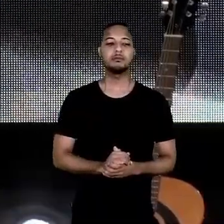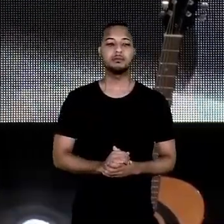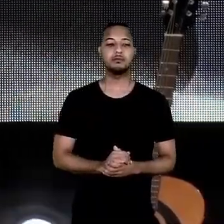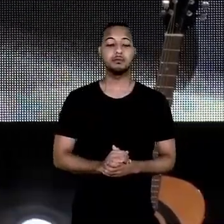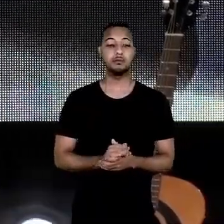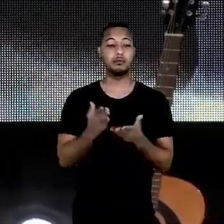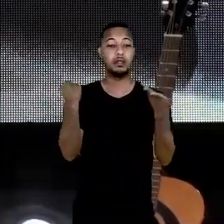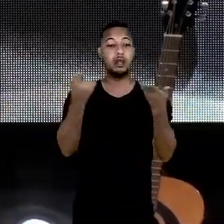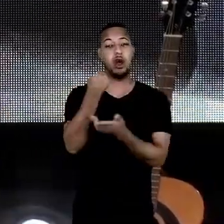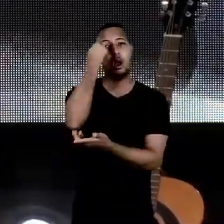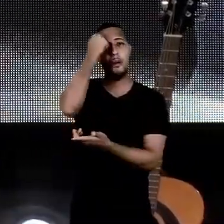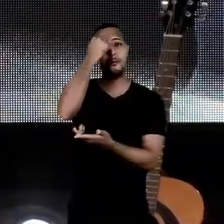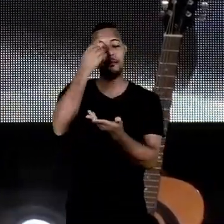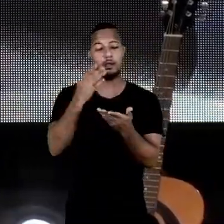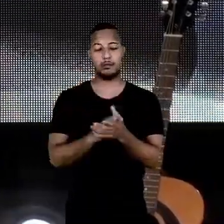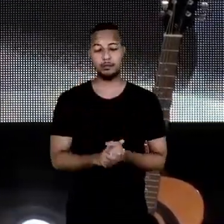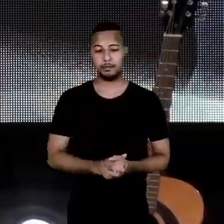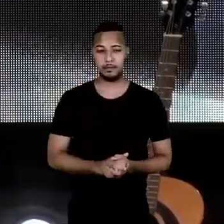Agora pensa comigo,